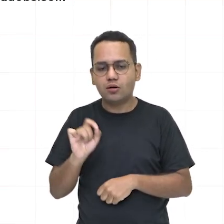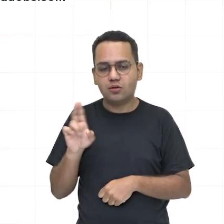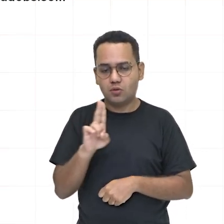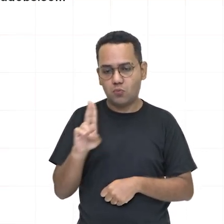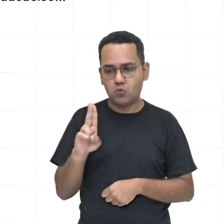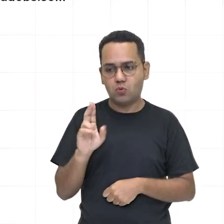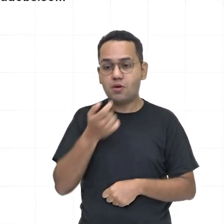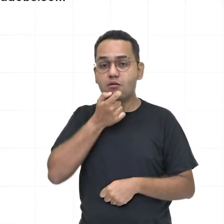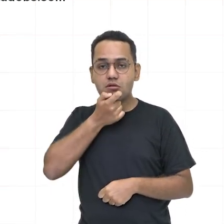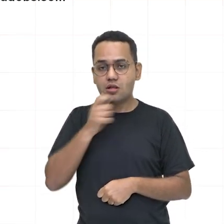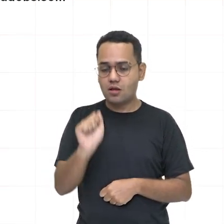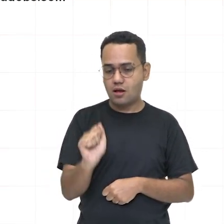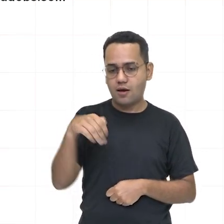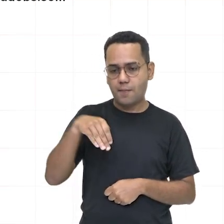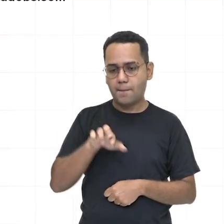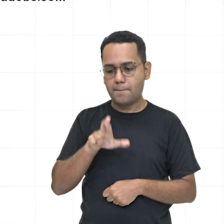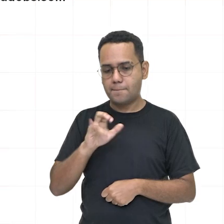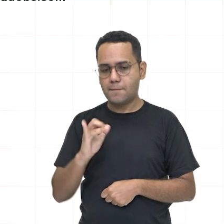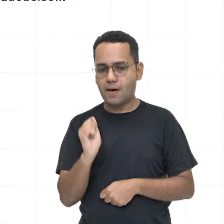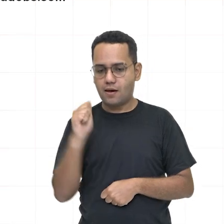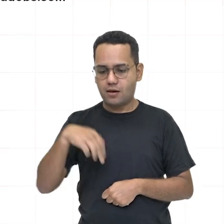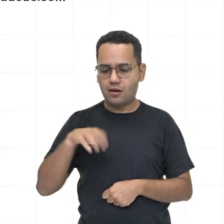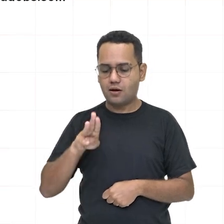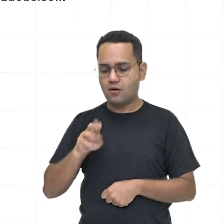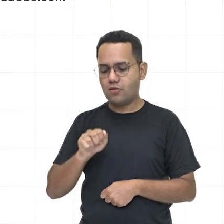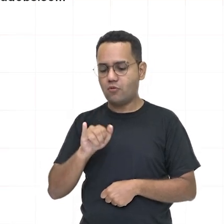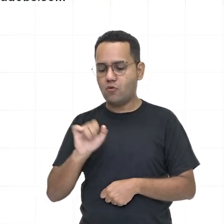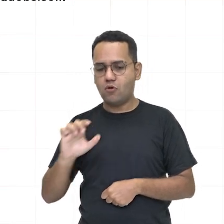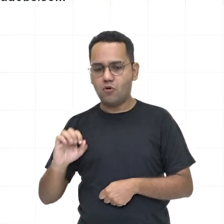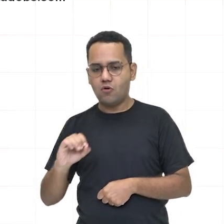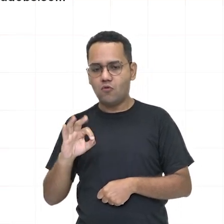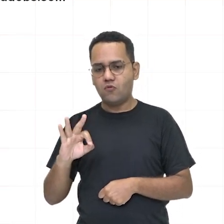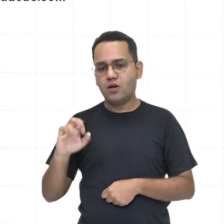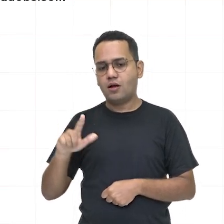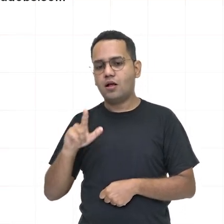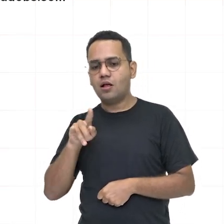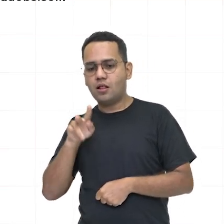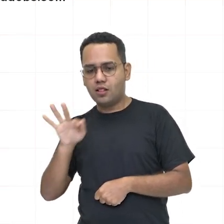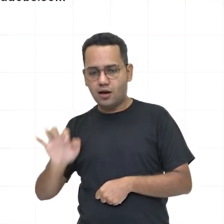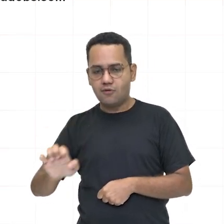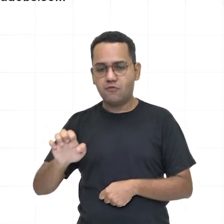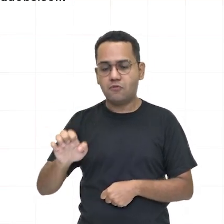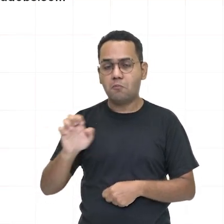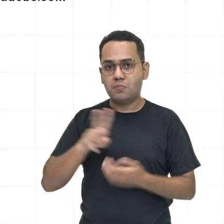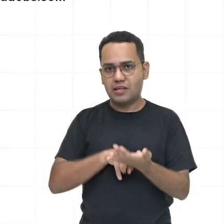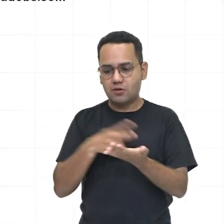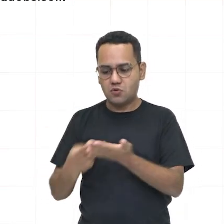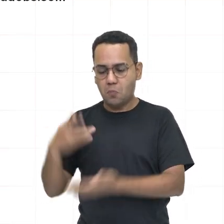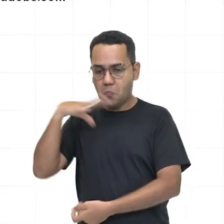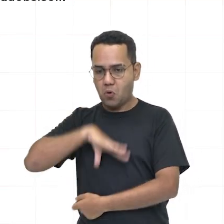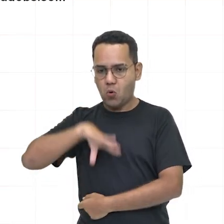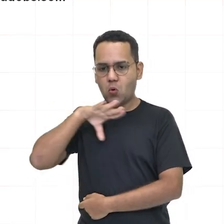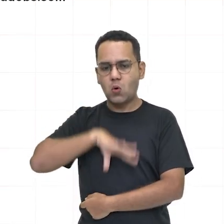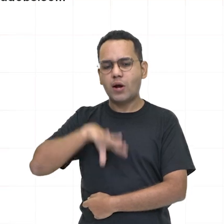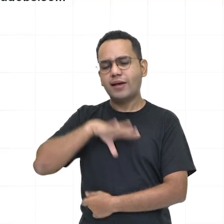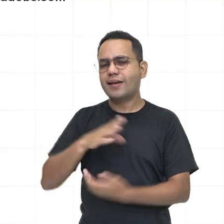of Life. A tradução livre disso é o modo de vida americano. Observem a